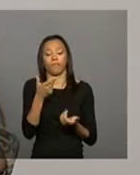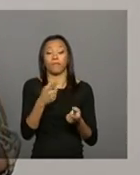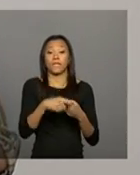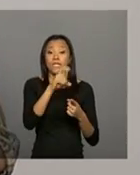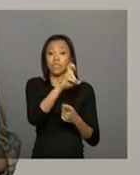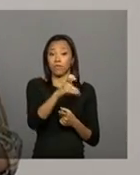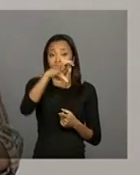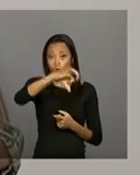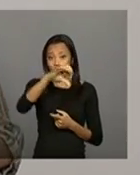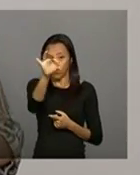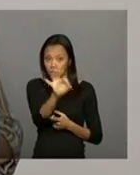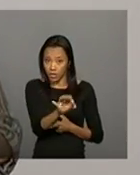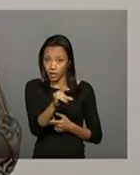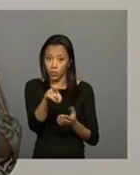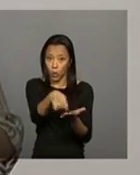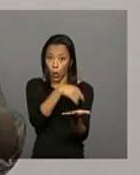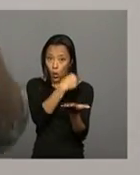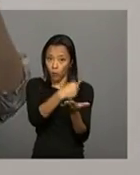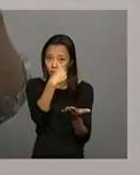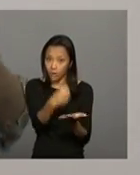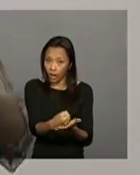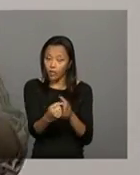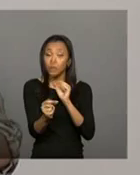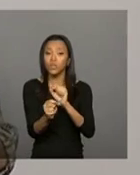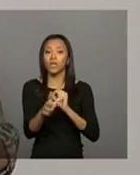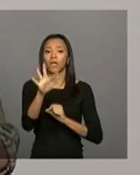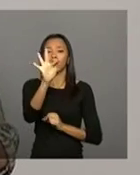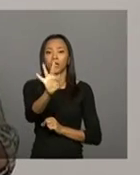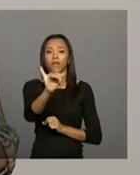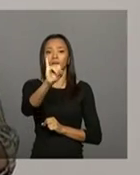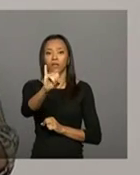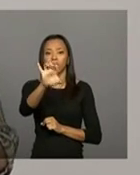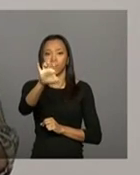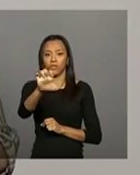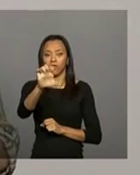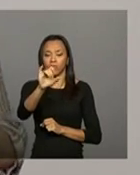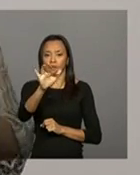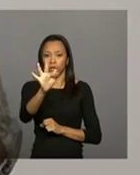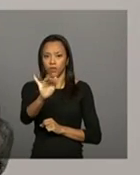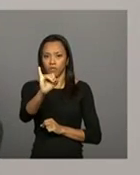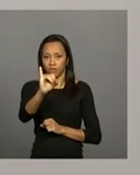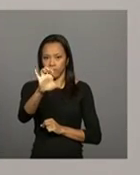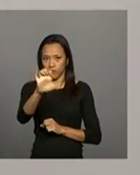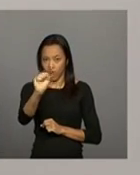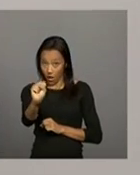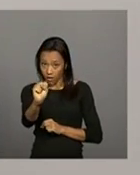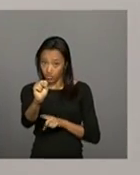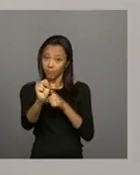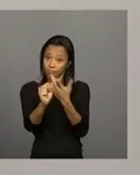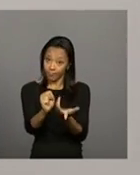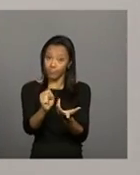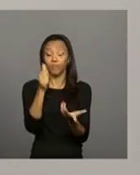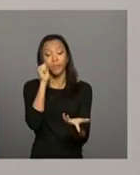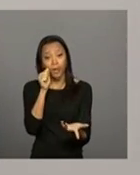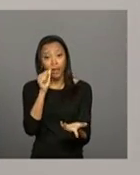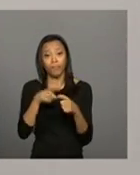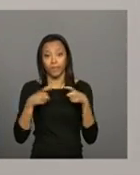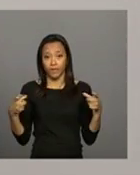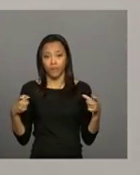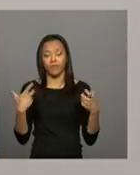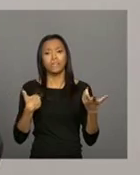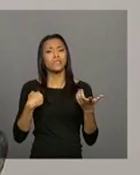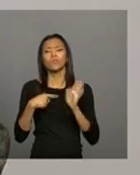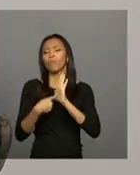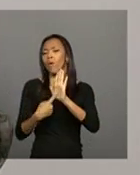59% dos contratos do FIES, que é o financiamento em educação superior. Isso mostra o seguinte: que